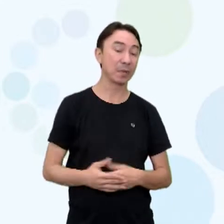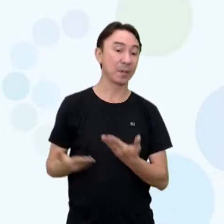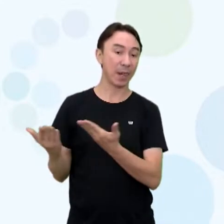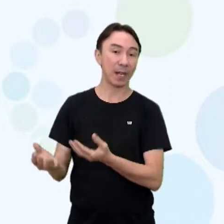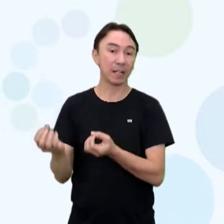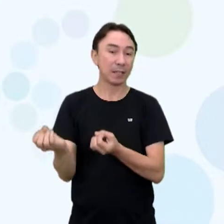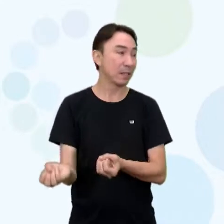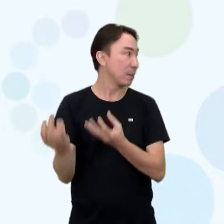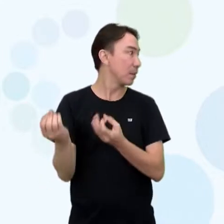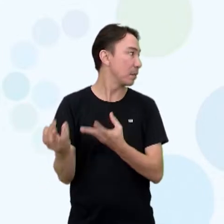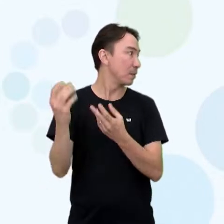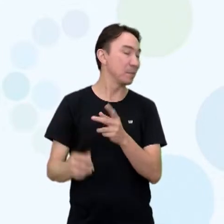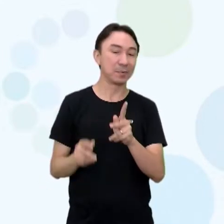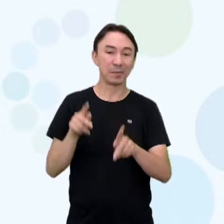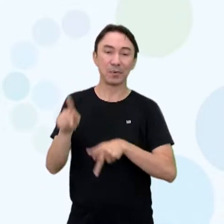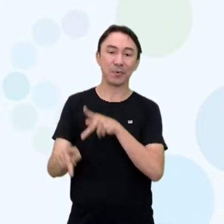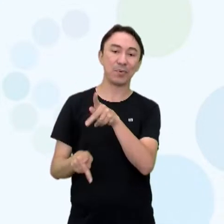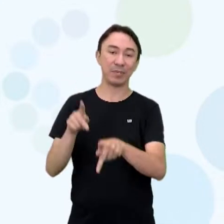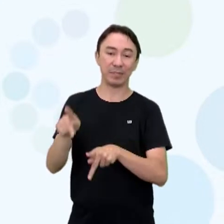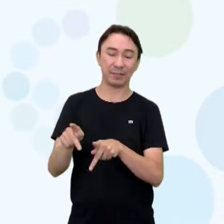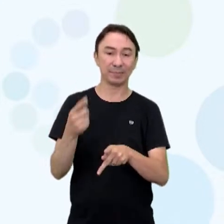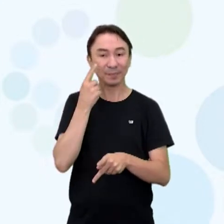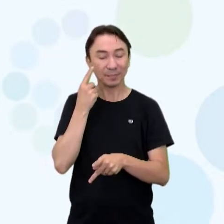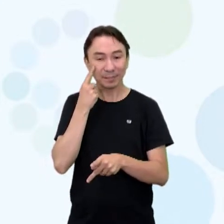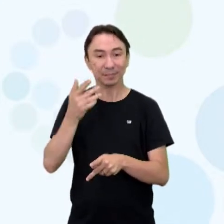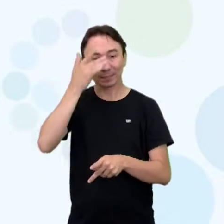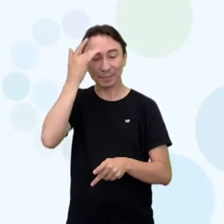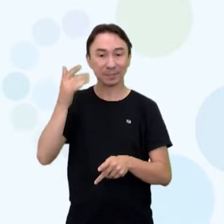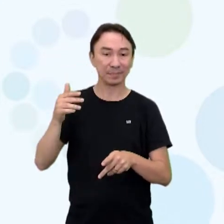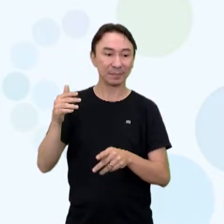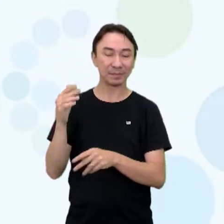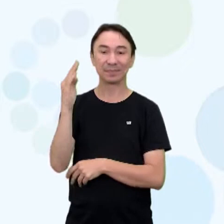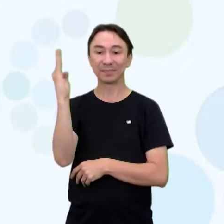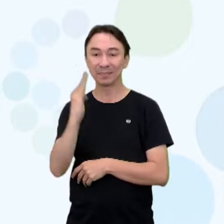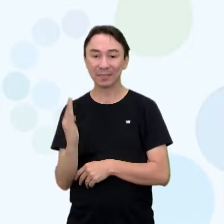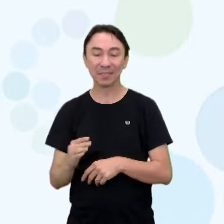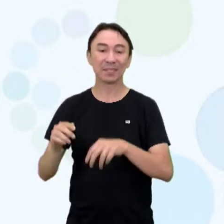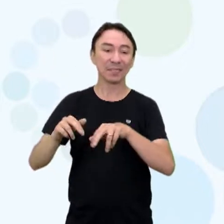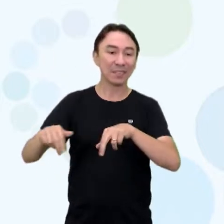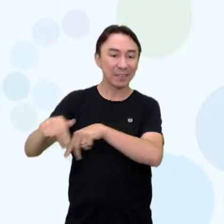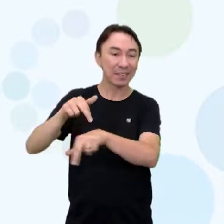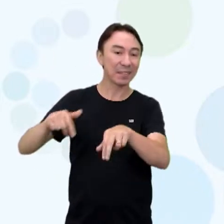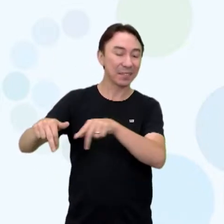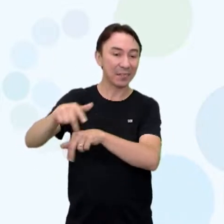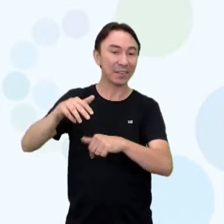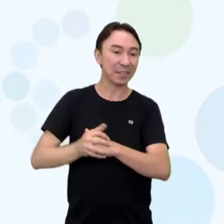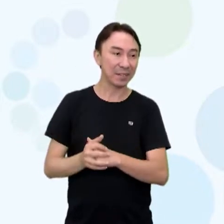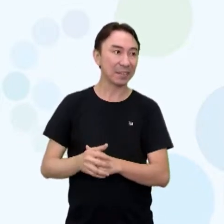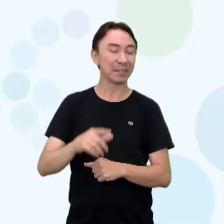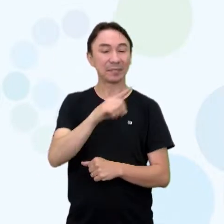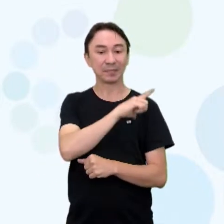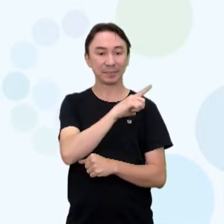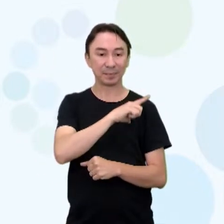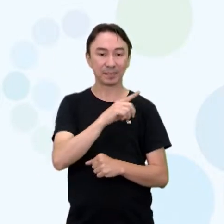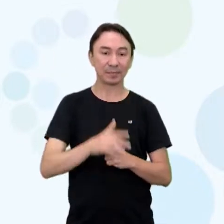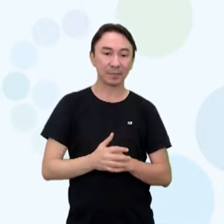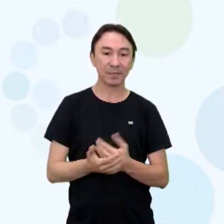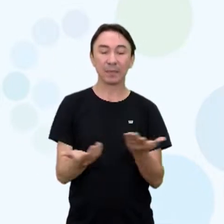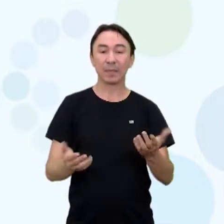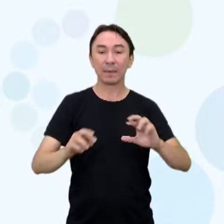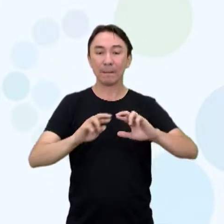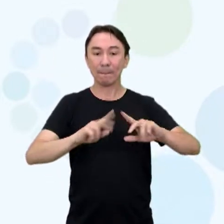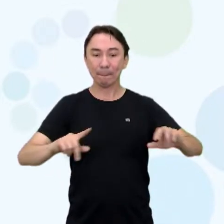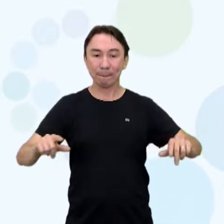aprofundamento hashtag Quem Divide Multiplica e a unidade curricular número 1, Números Também